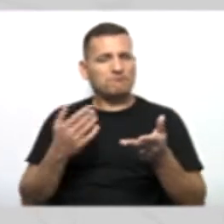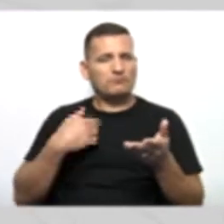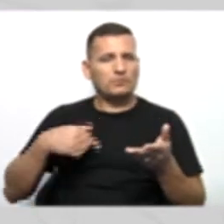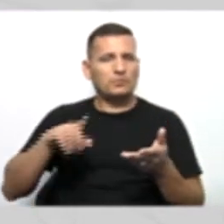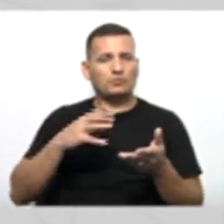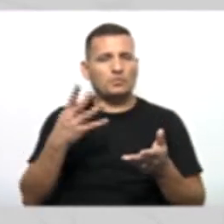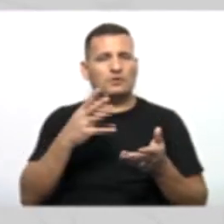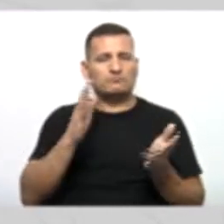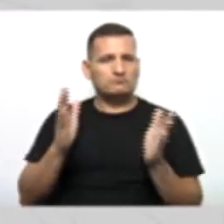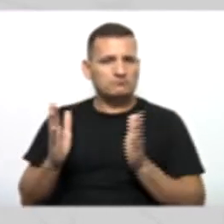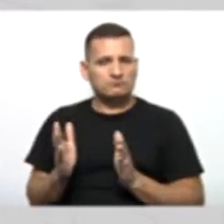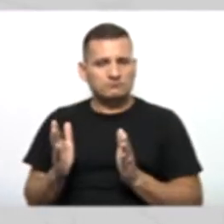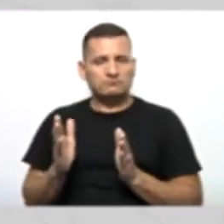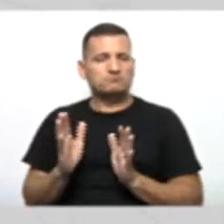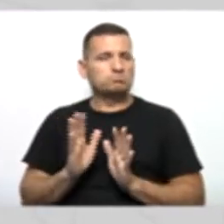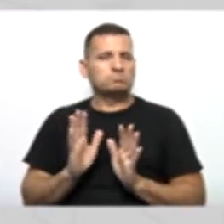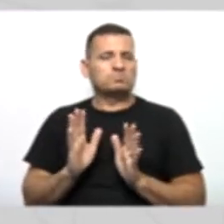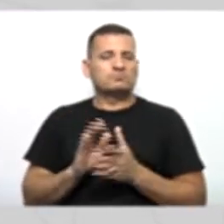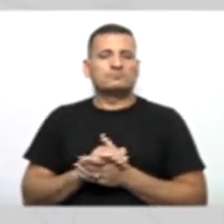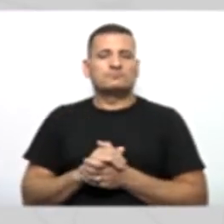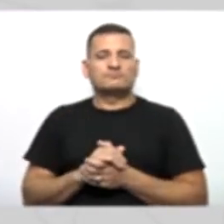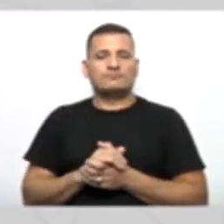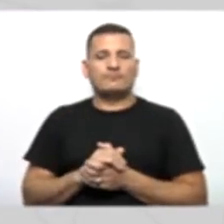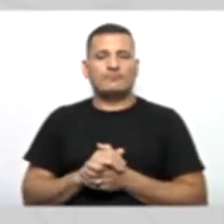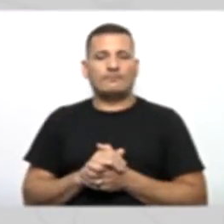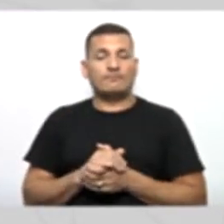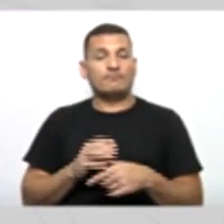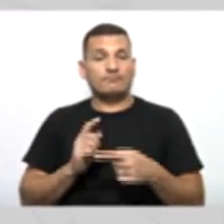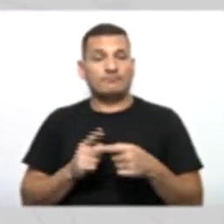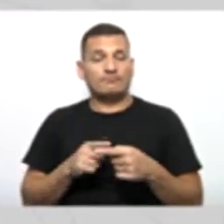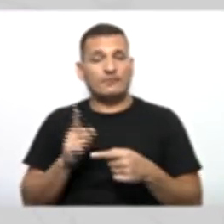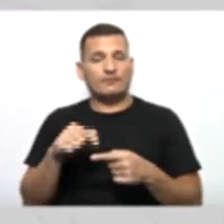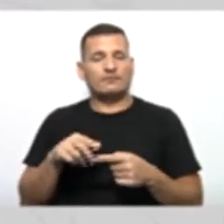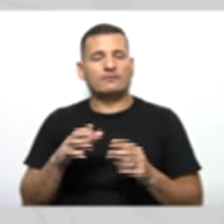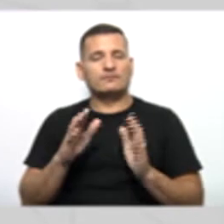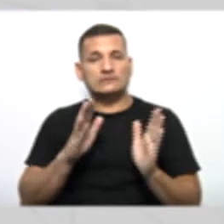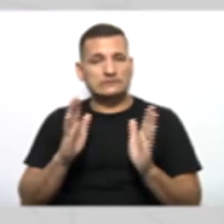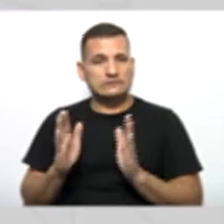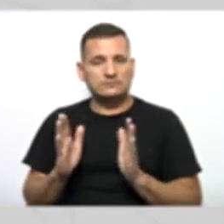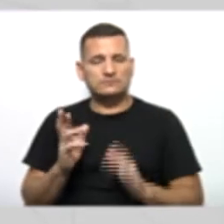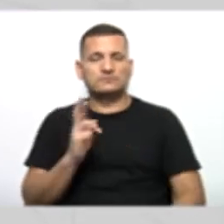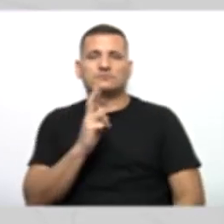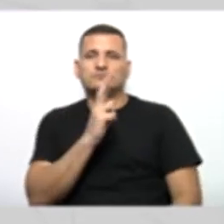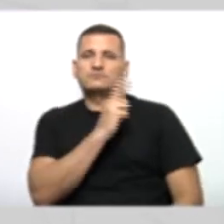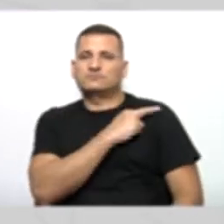quê? Ele é um estágio da responsabilidade e ética ambiental.